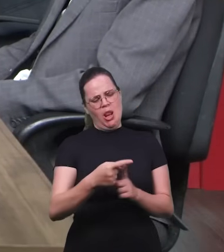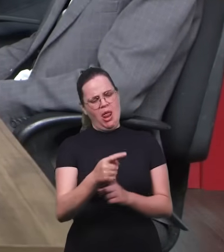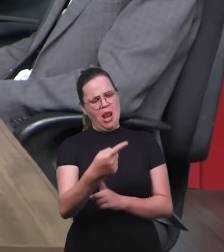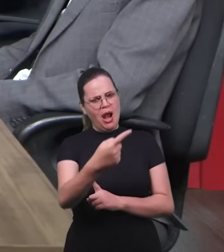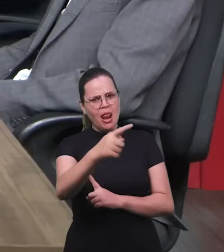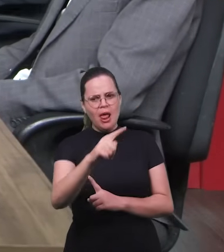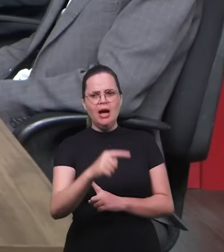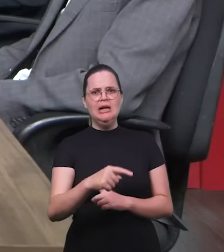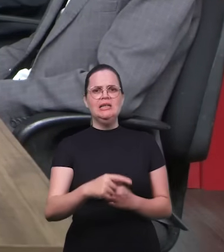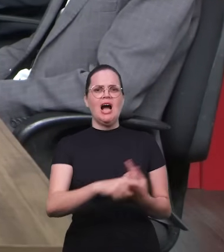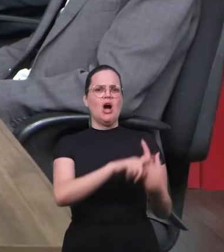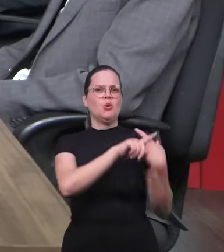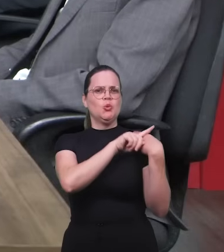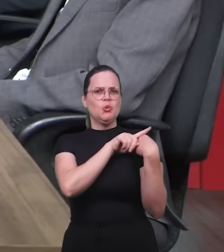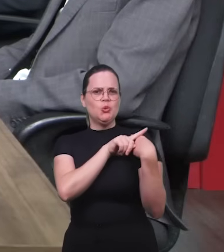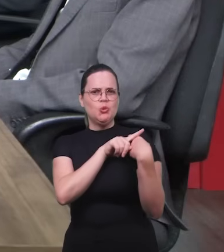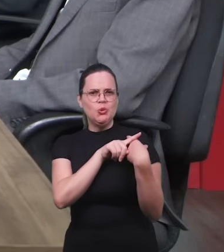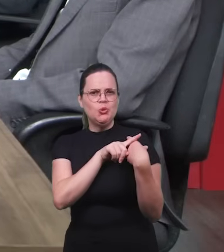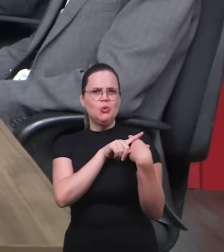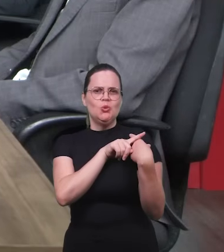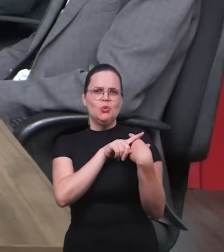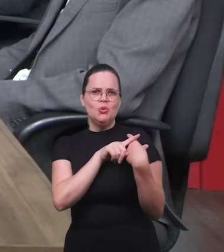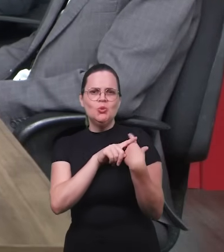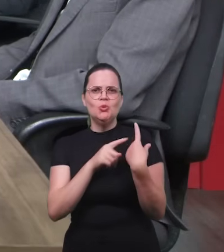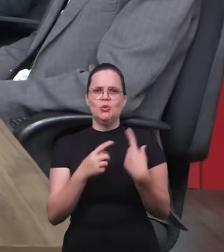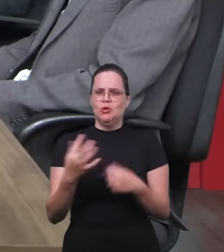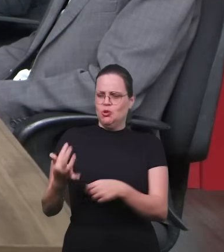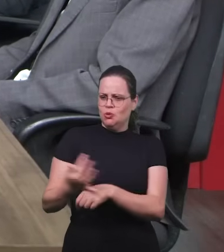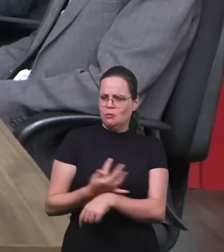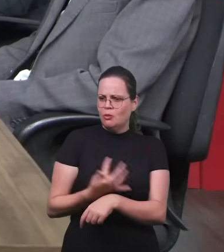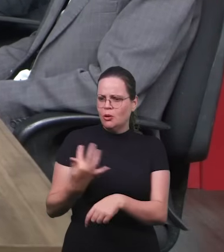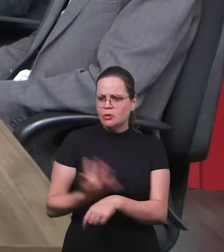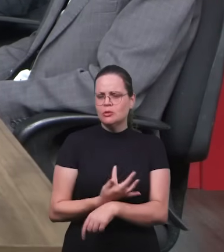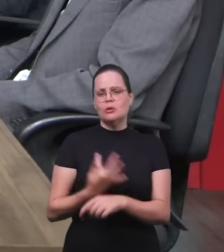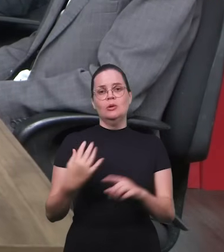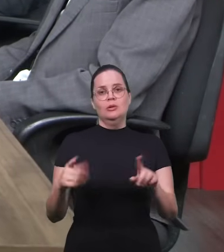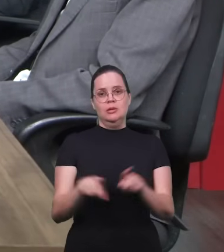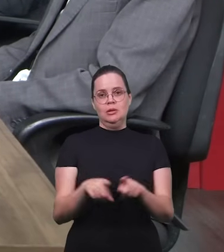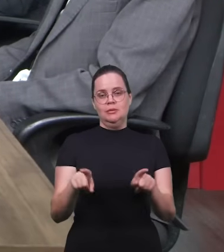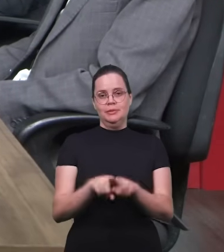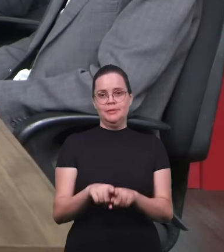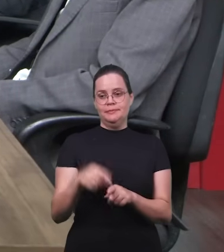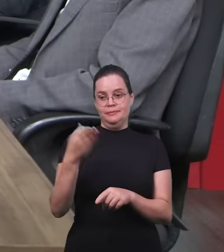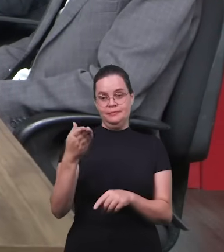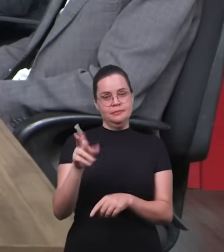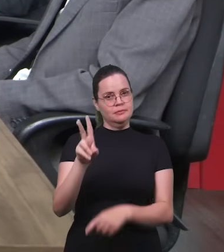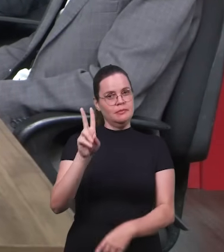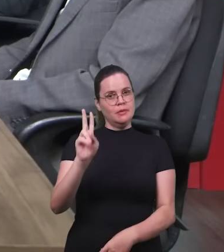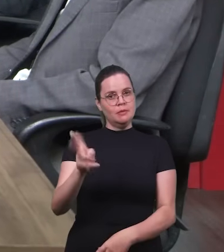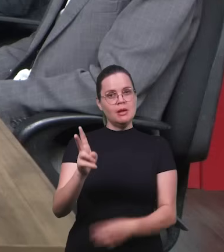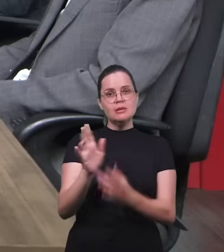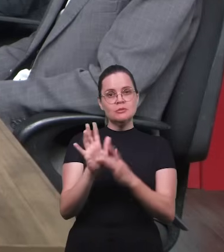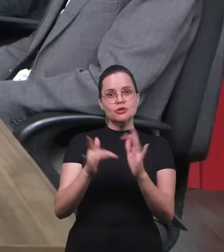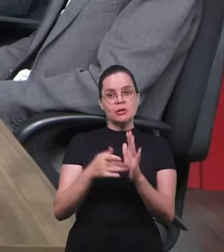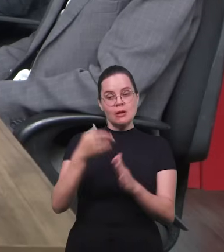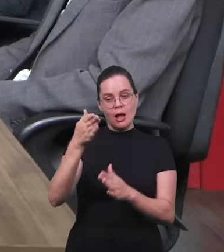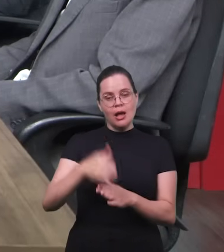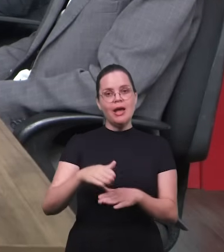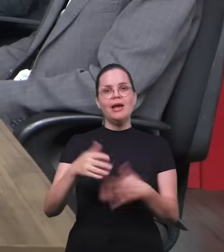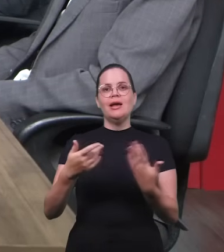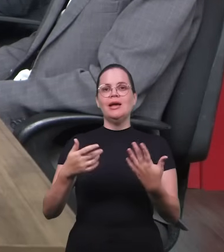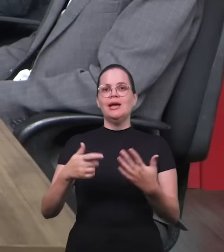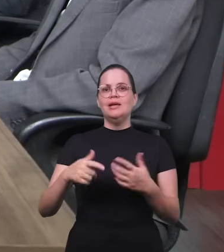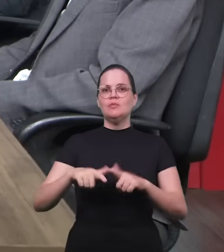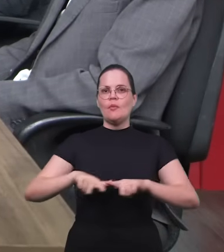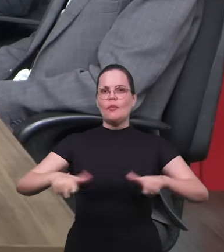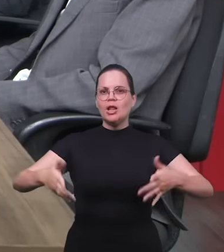que levou a cruz sobre ele, né? Aquele Jesus do deserto, aquele